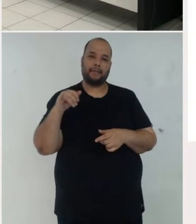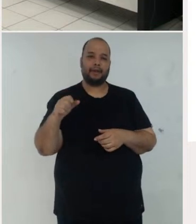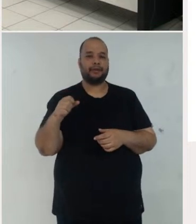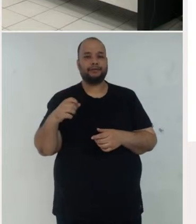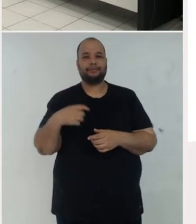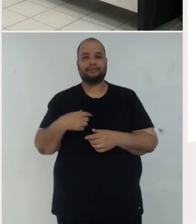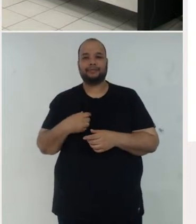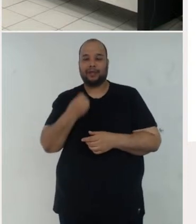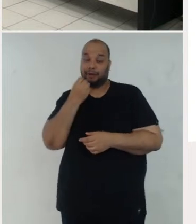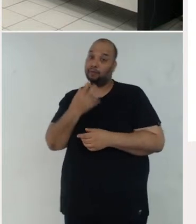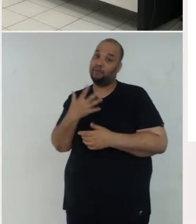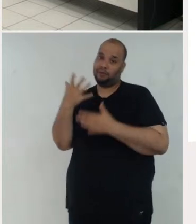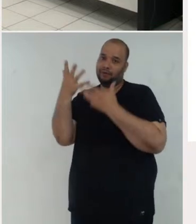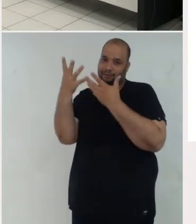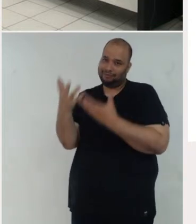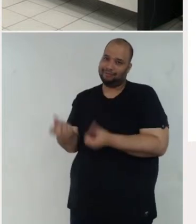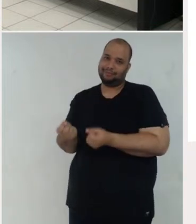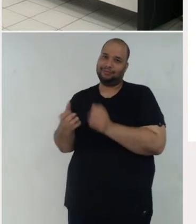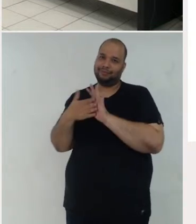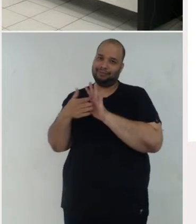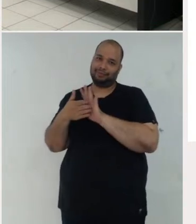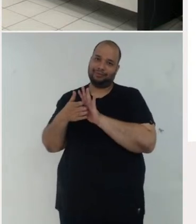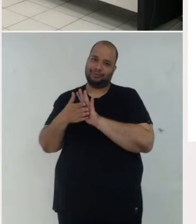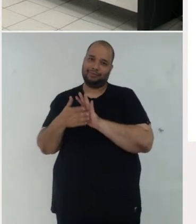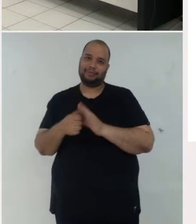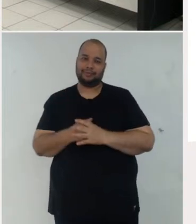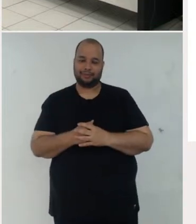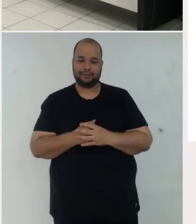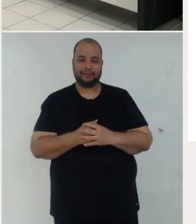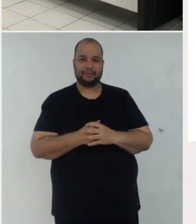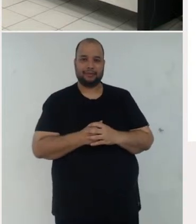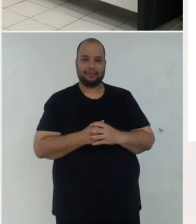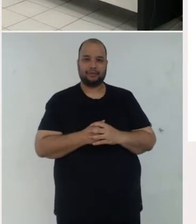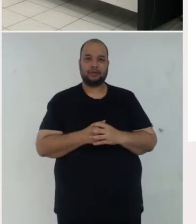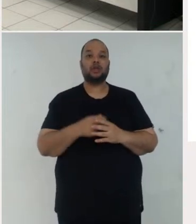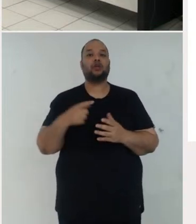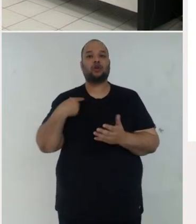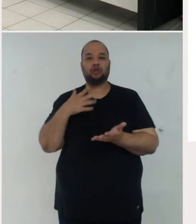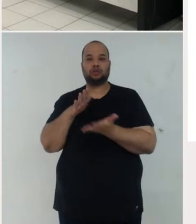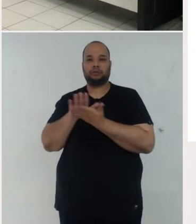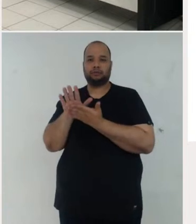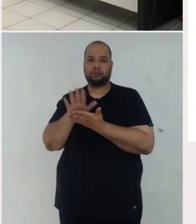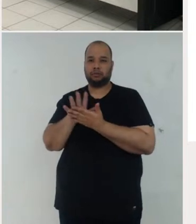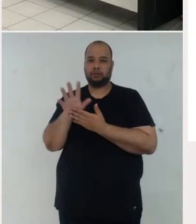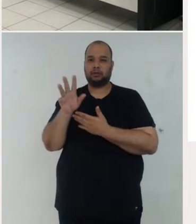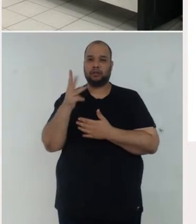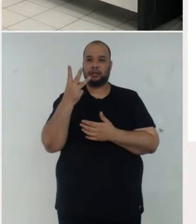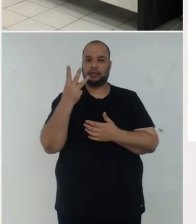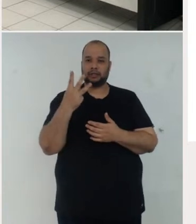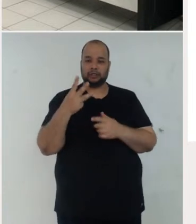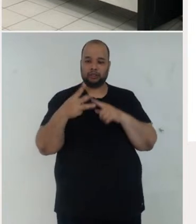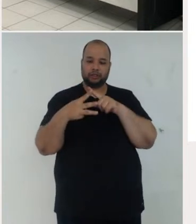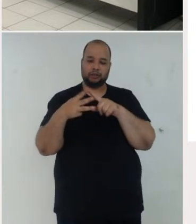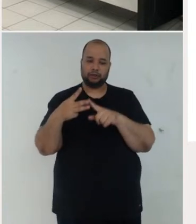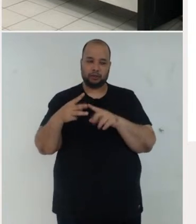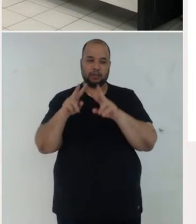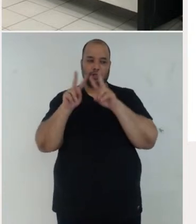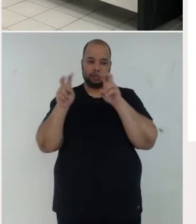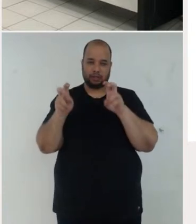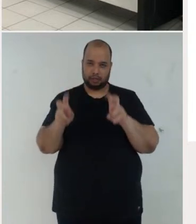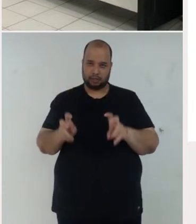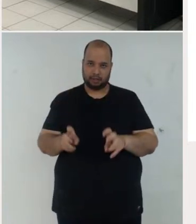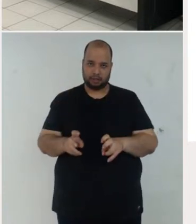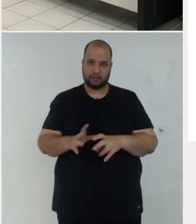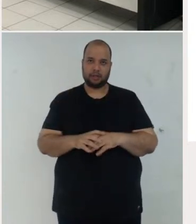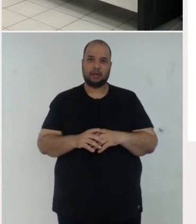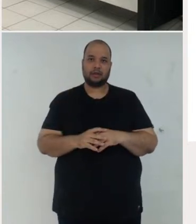bem, acolheu a proposta. E lançamos já 3 números sobre essa temática.